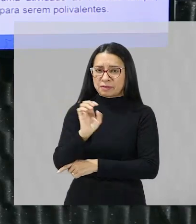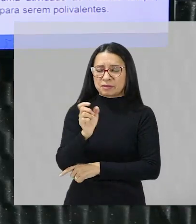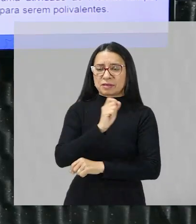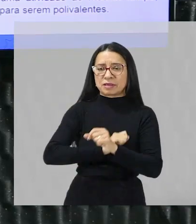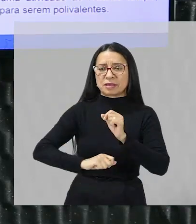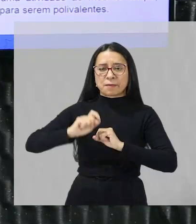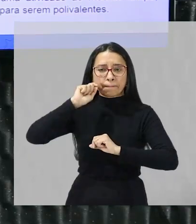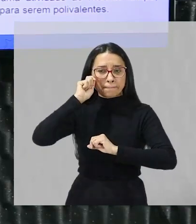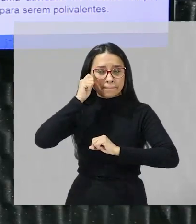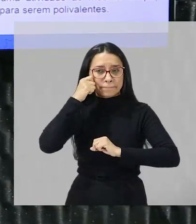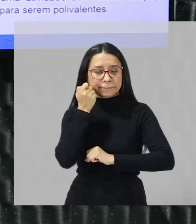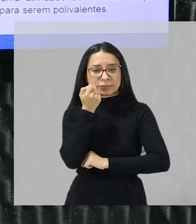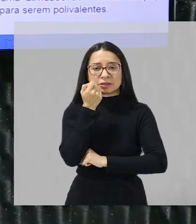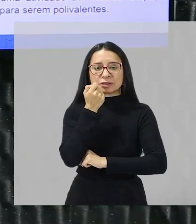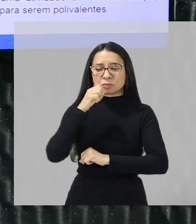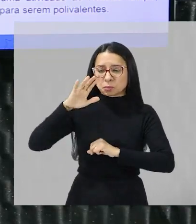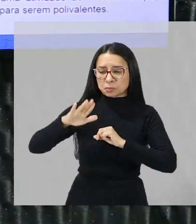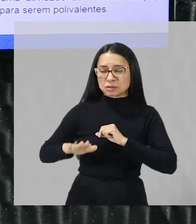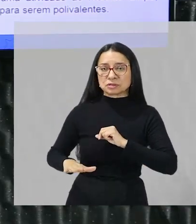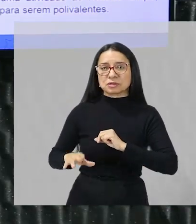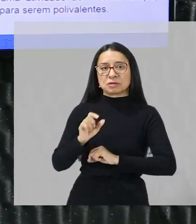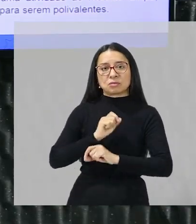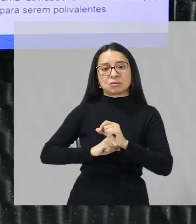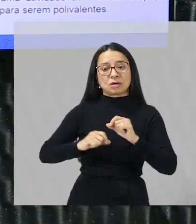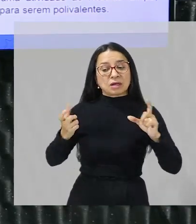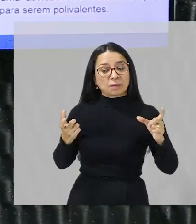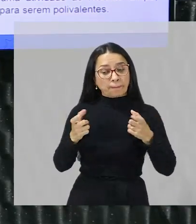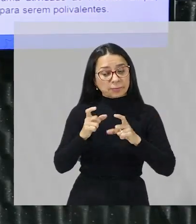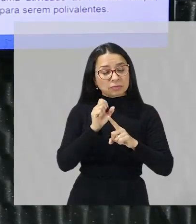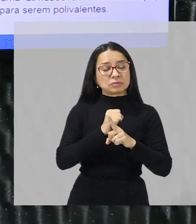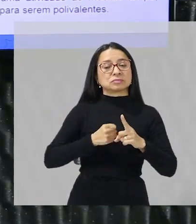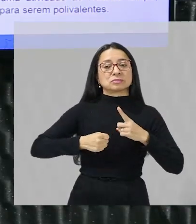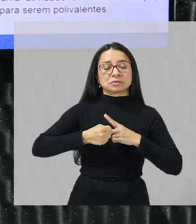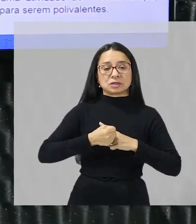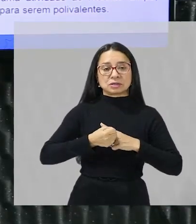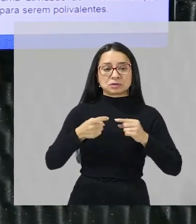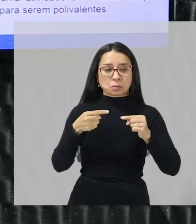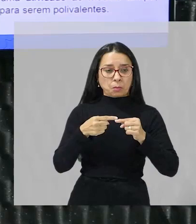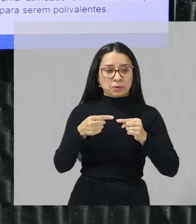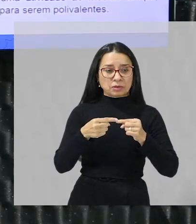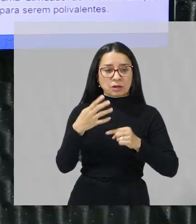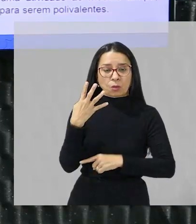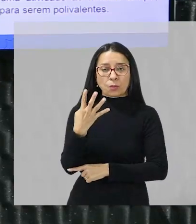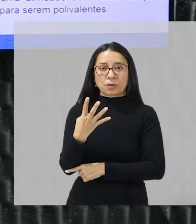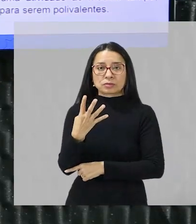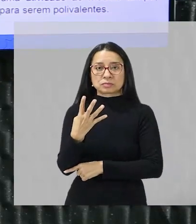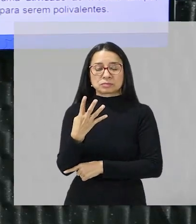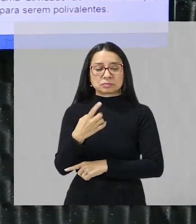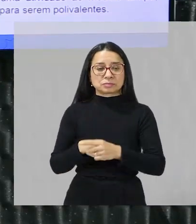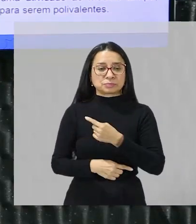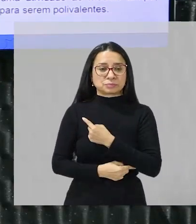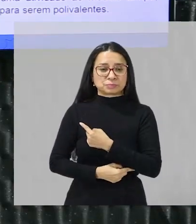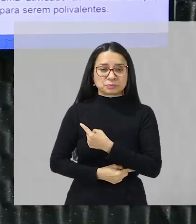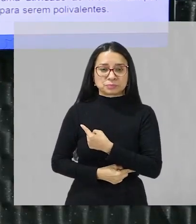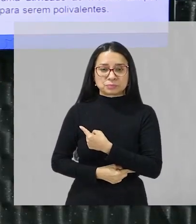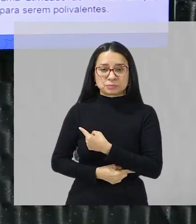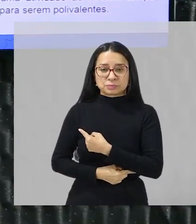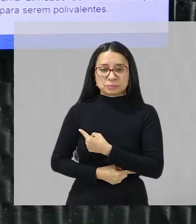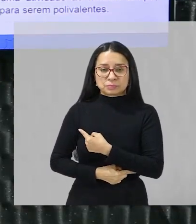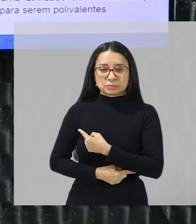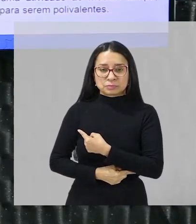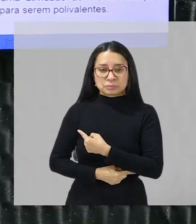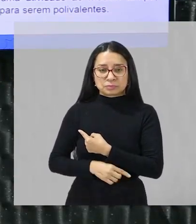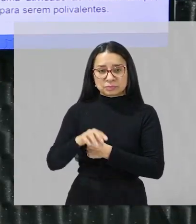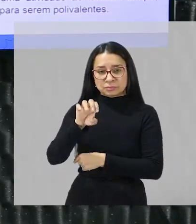criativa, intelectual. Então, nesse caso, a letra C reduziu muito somente a questão da força física. Não é a nossa